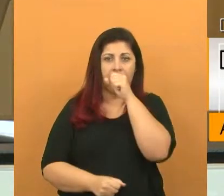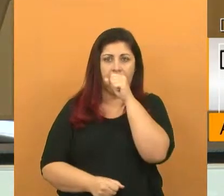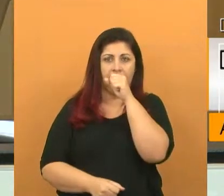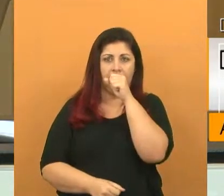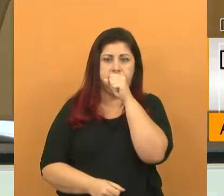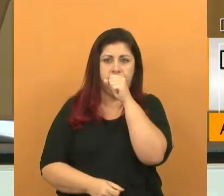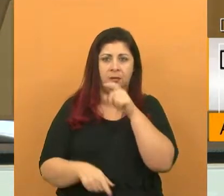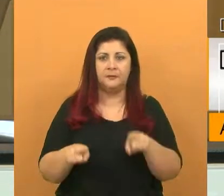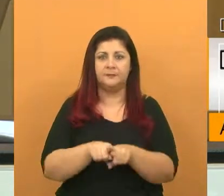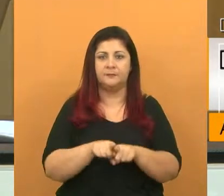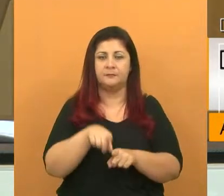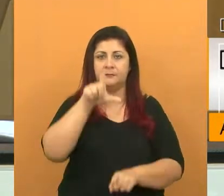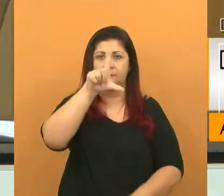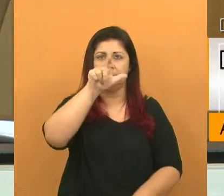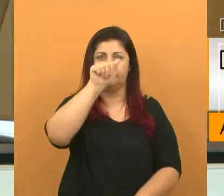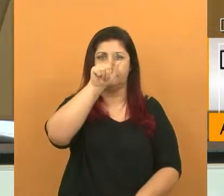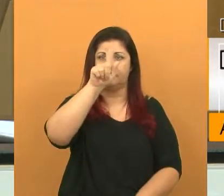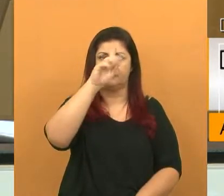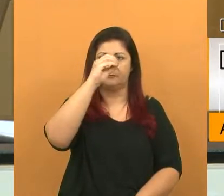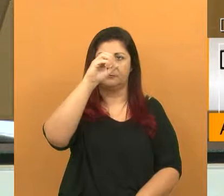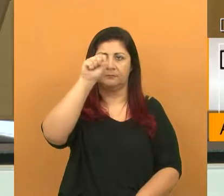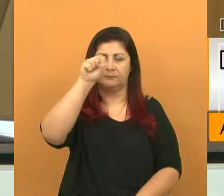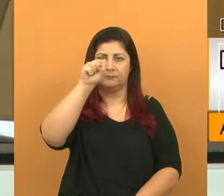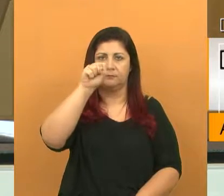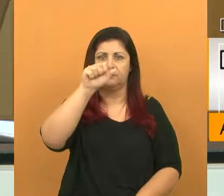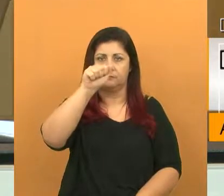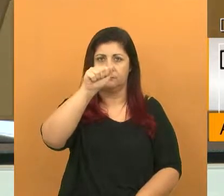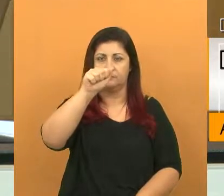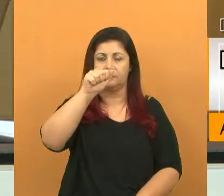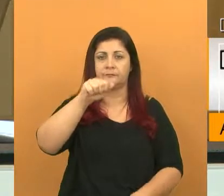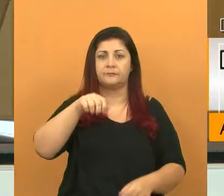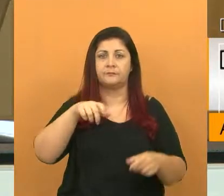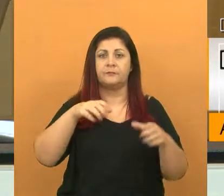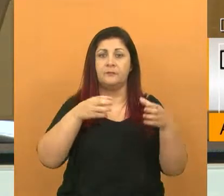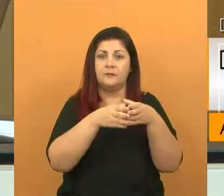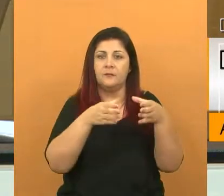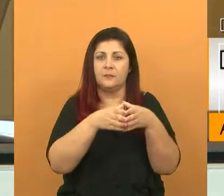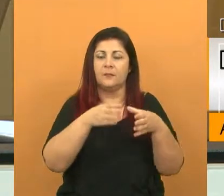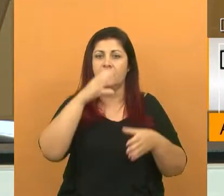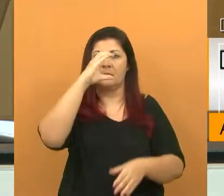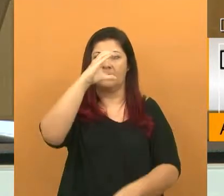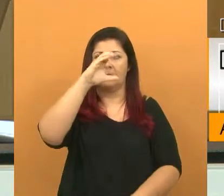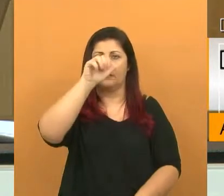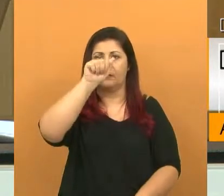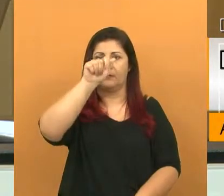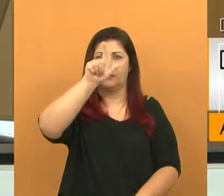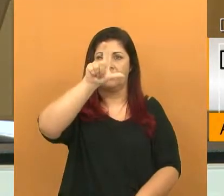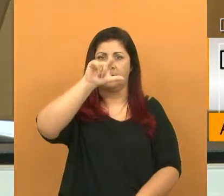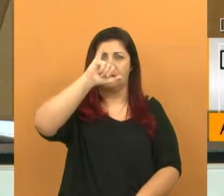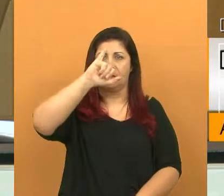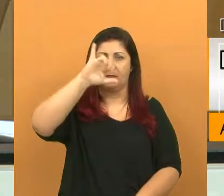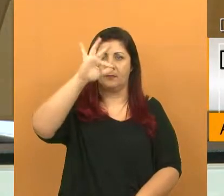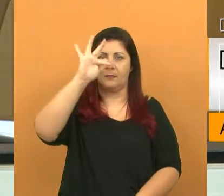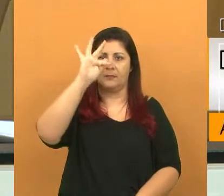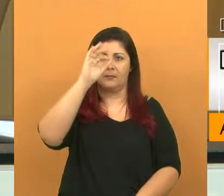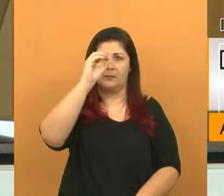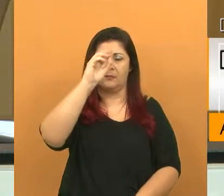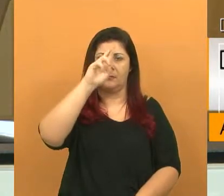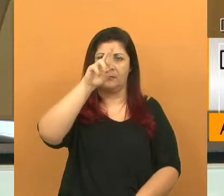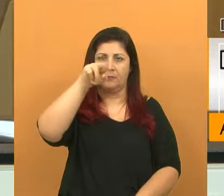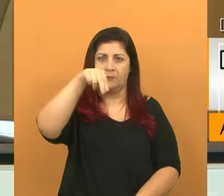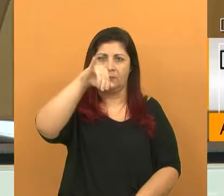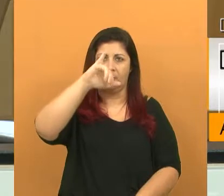lagoa do parque califórnia que nós ouvimos falar em sabe da luta dos amigos do lago lá